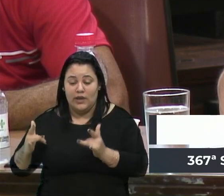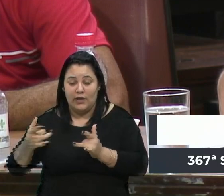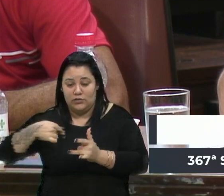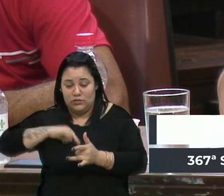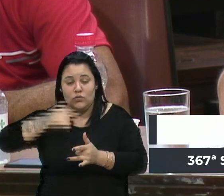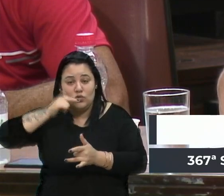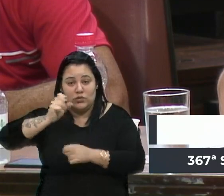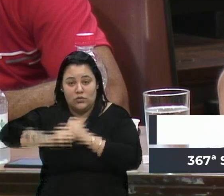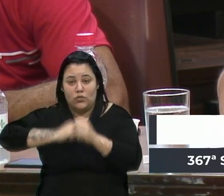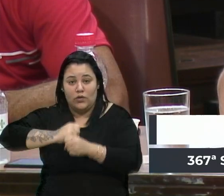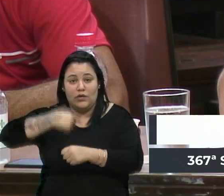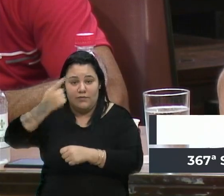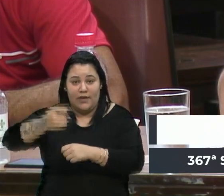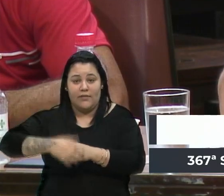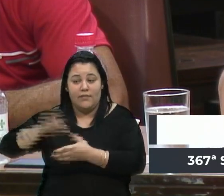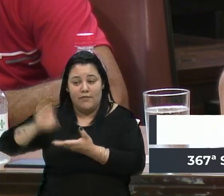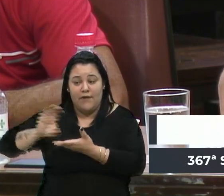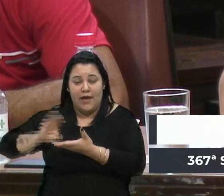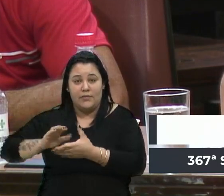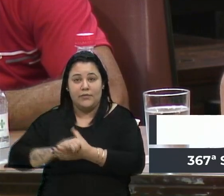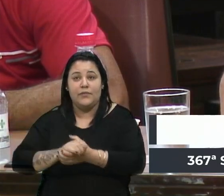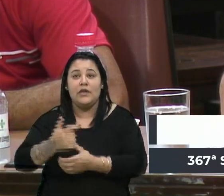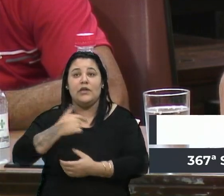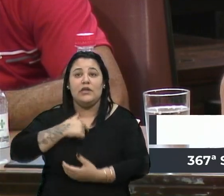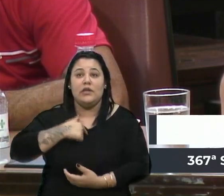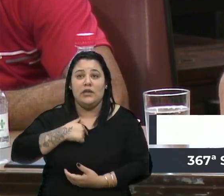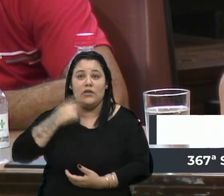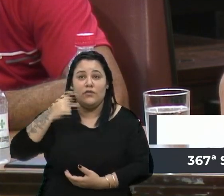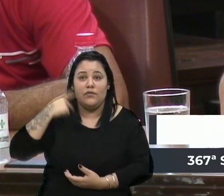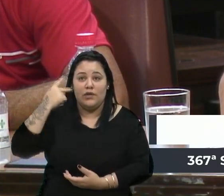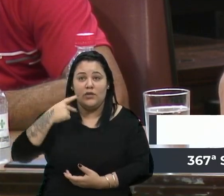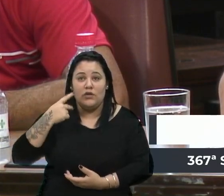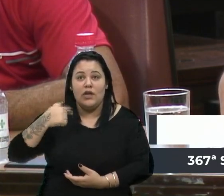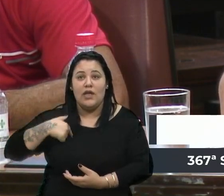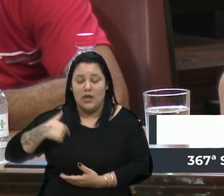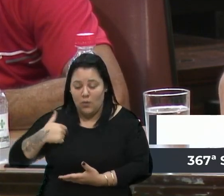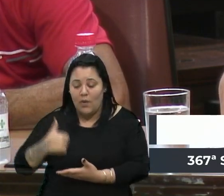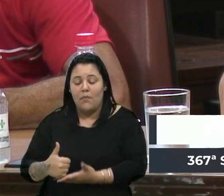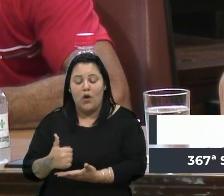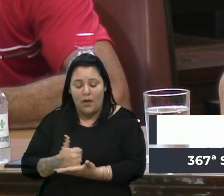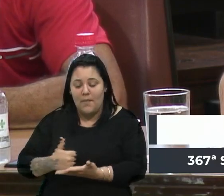acolhedor. E eu, vereador Fantinel, eu defendo na base.